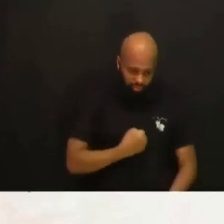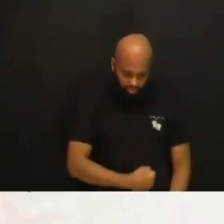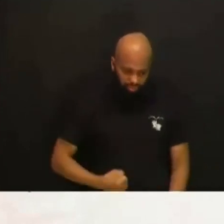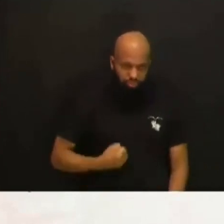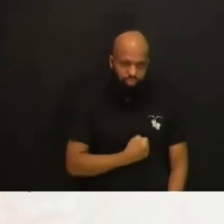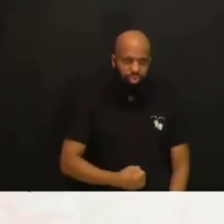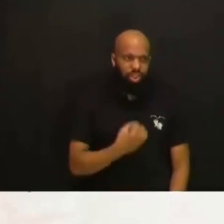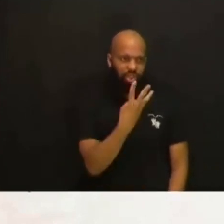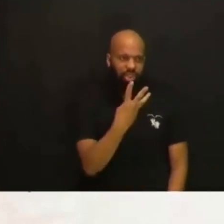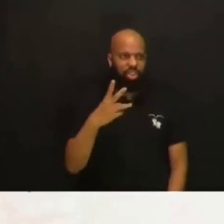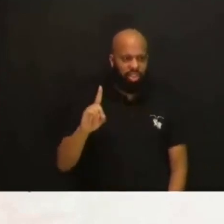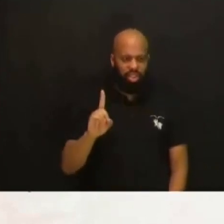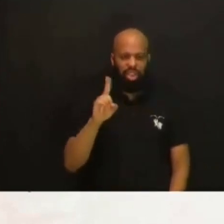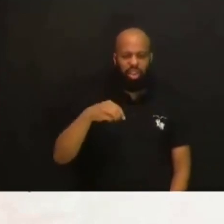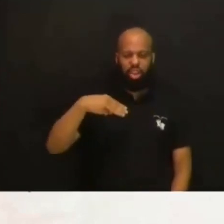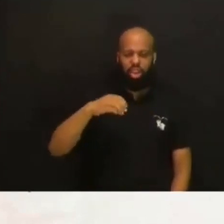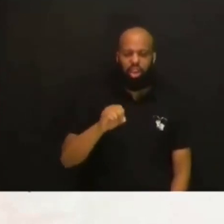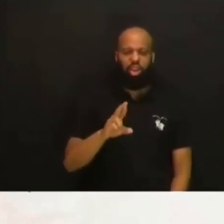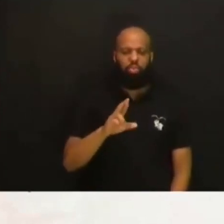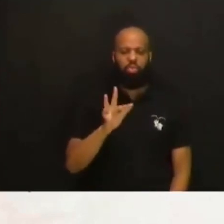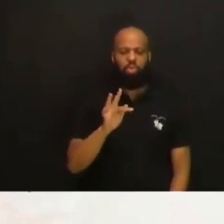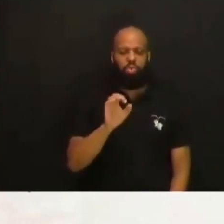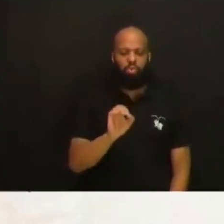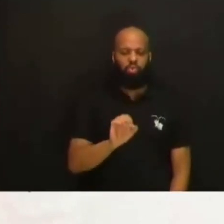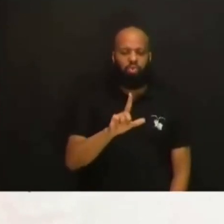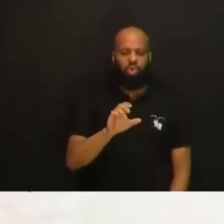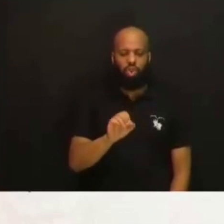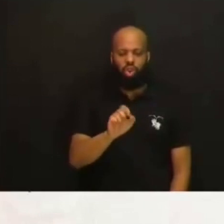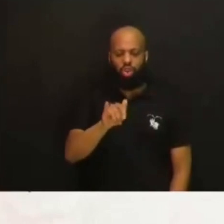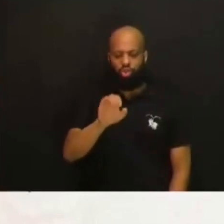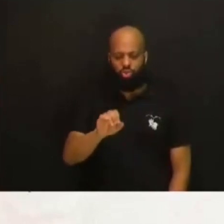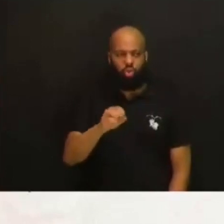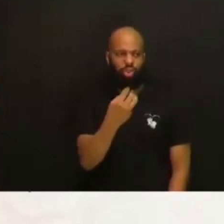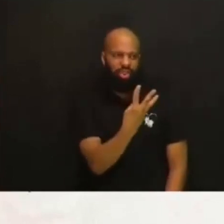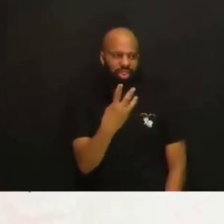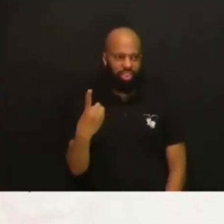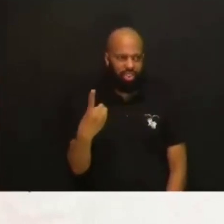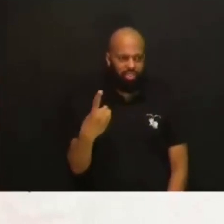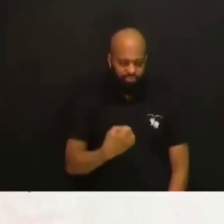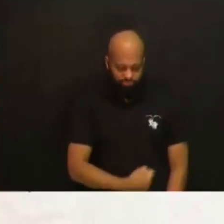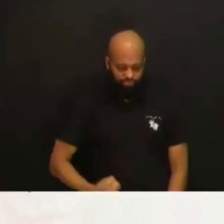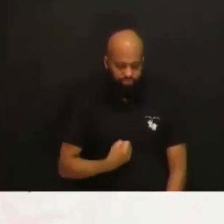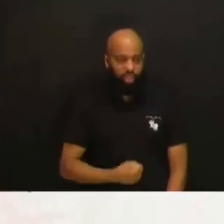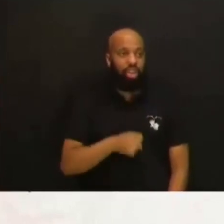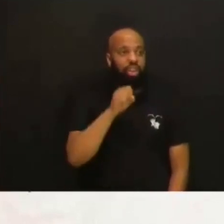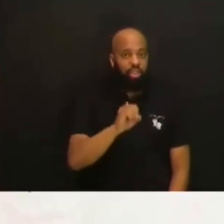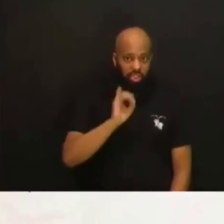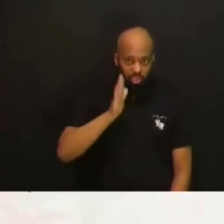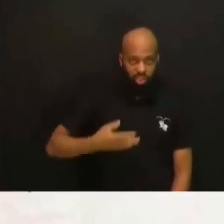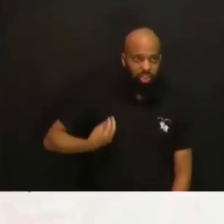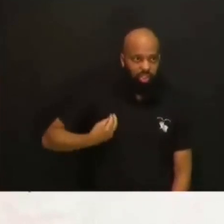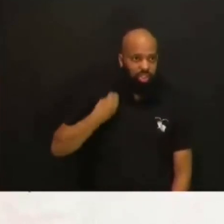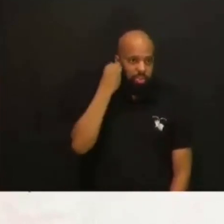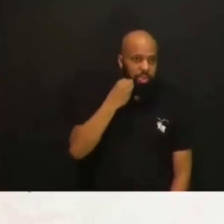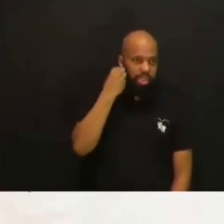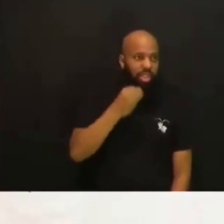temos um ultrassom chamado morfológico de 2º trimestre. As mulheres que estiverem aqui, que já viveram essa experiência,